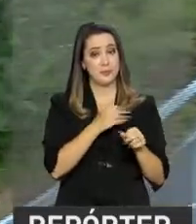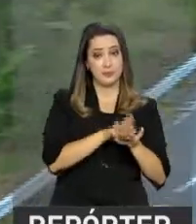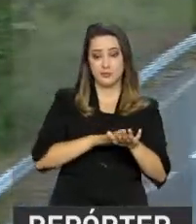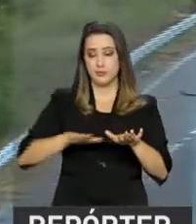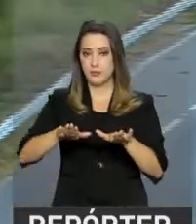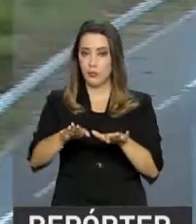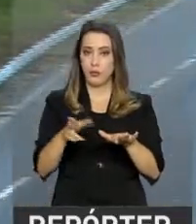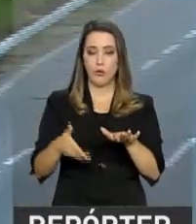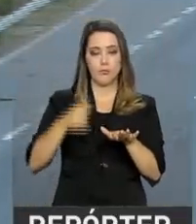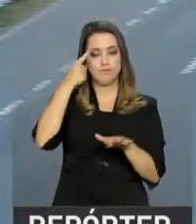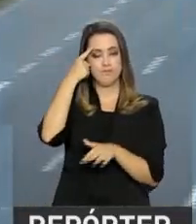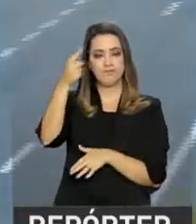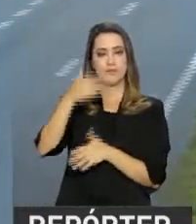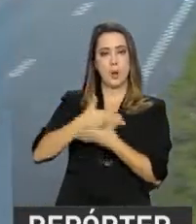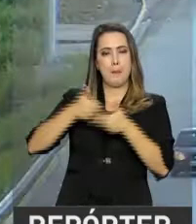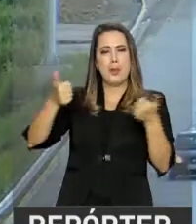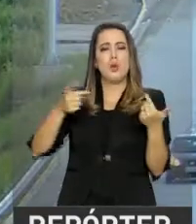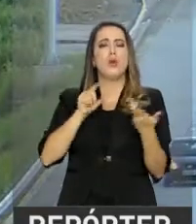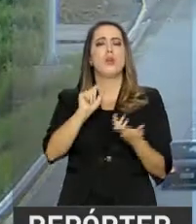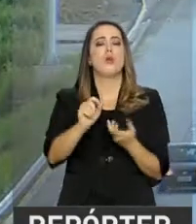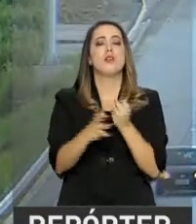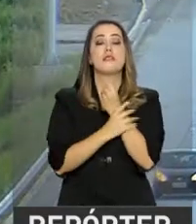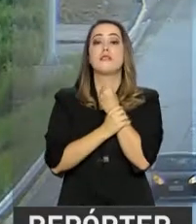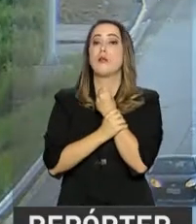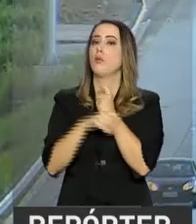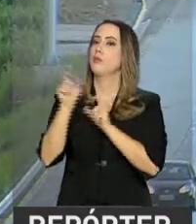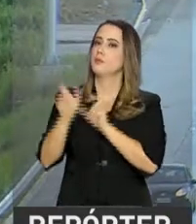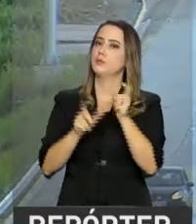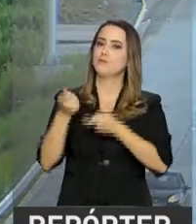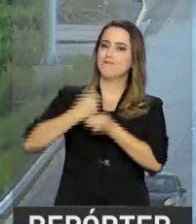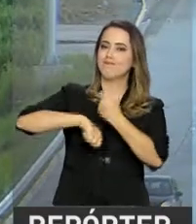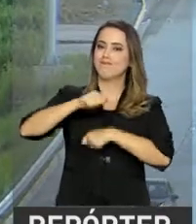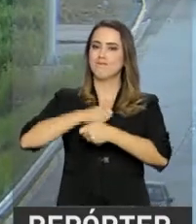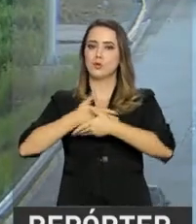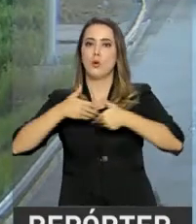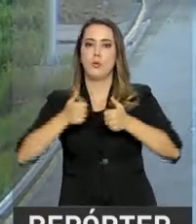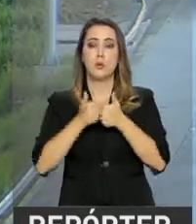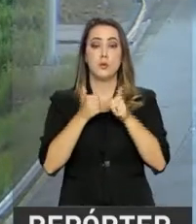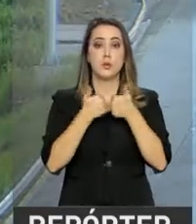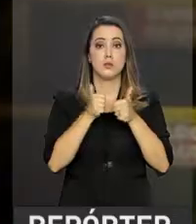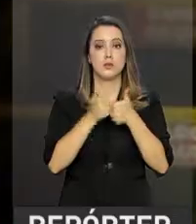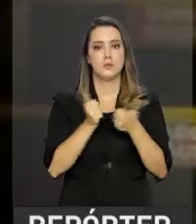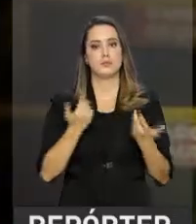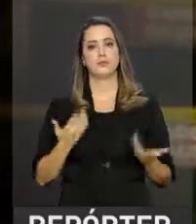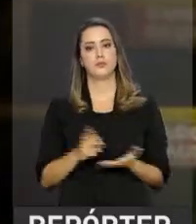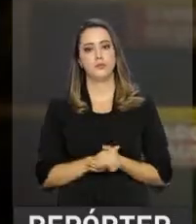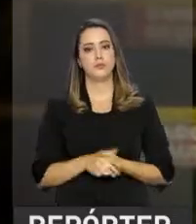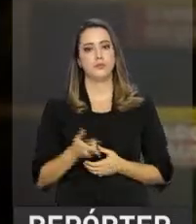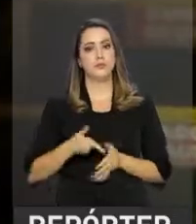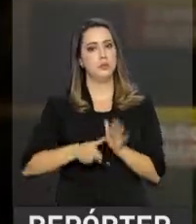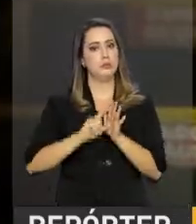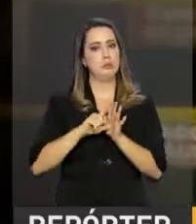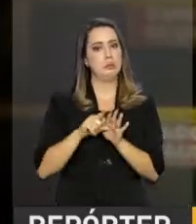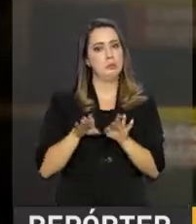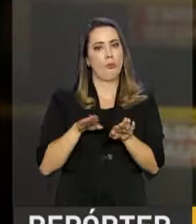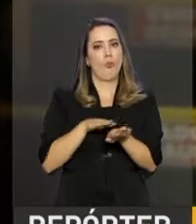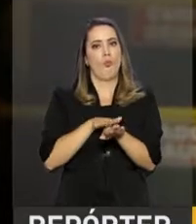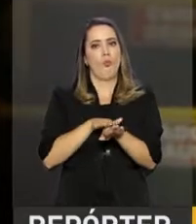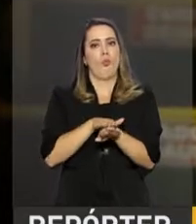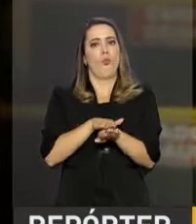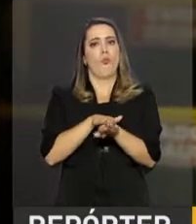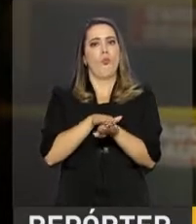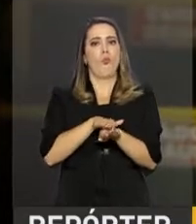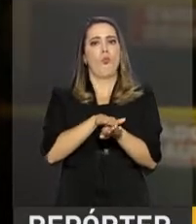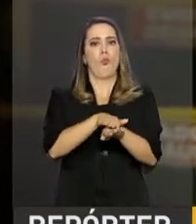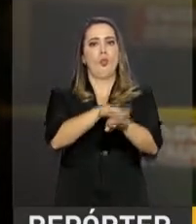ideia é melhorar a segurança para o condutor e trazer mais economia para o transporte rodoviário. Antes era uma pista estreita, a